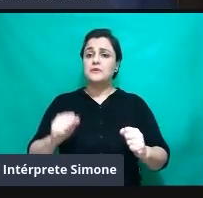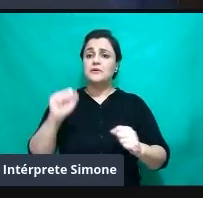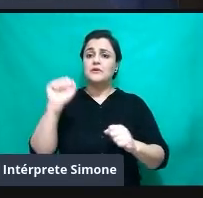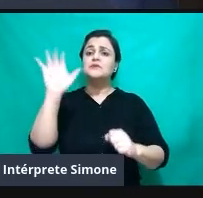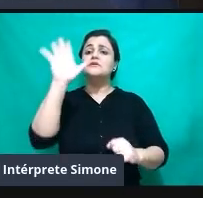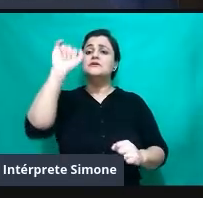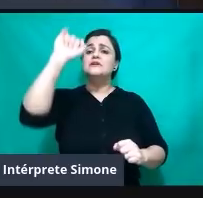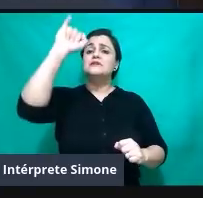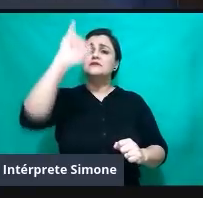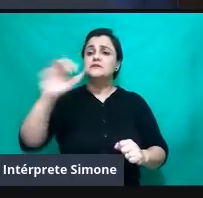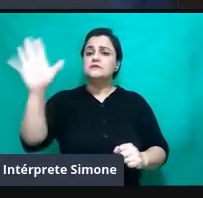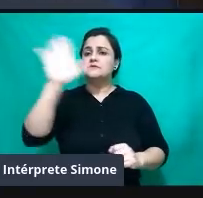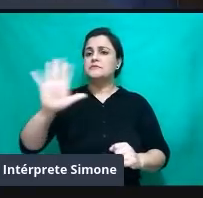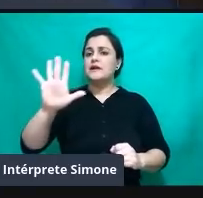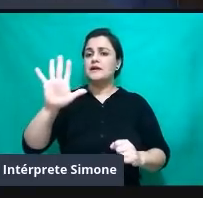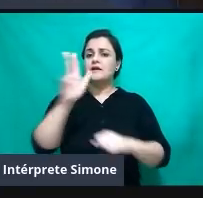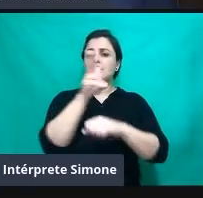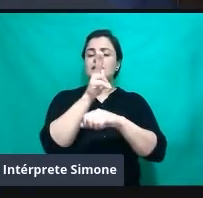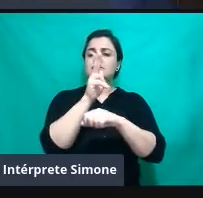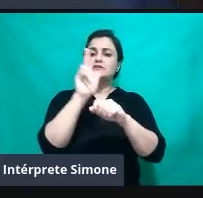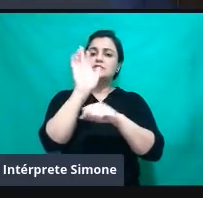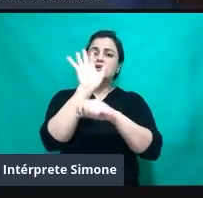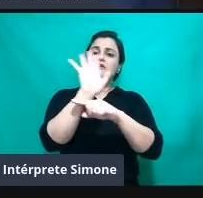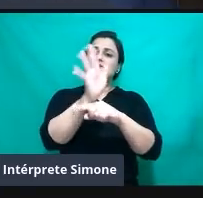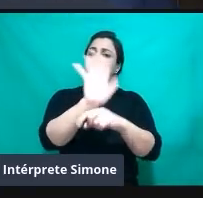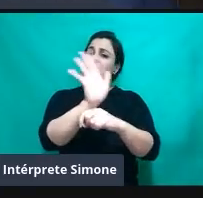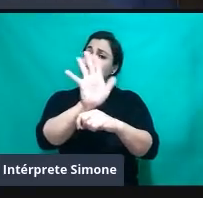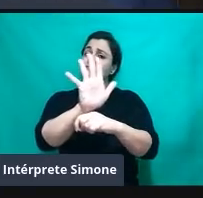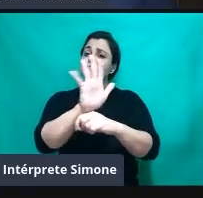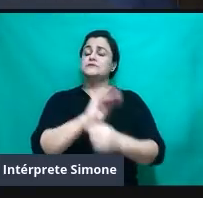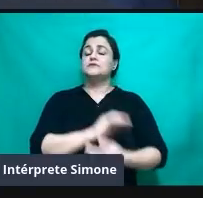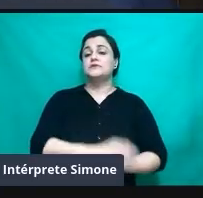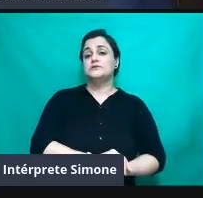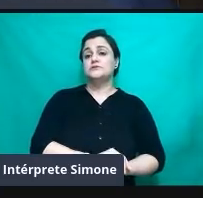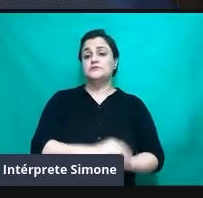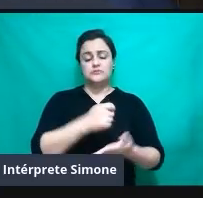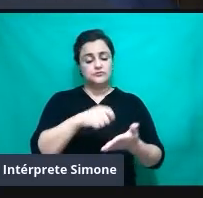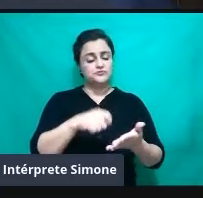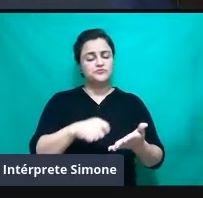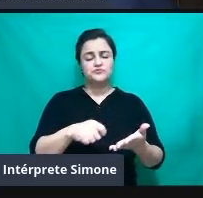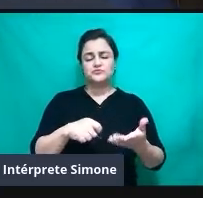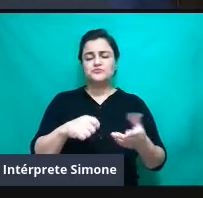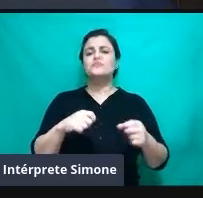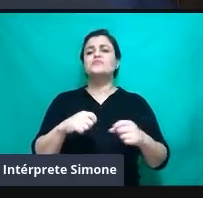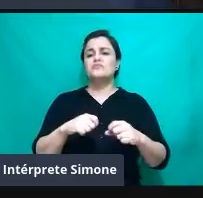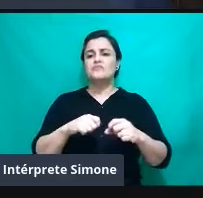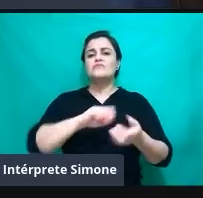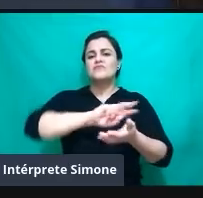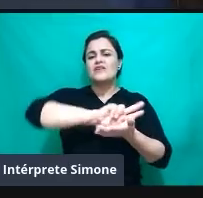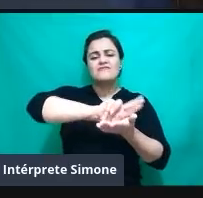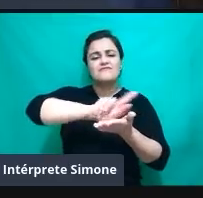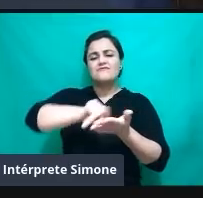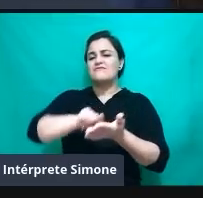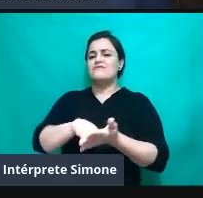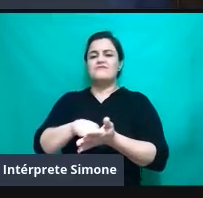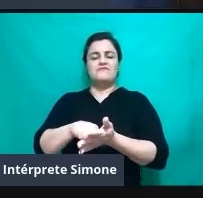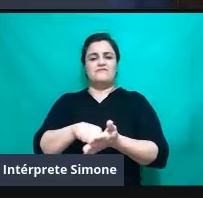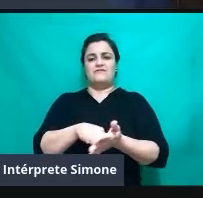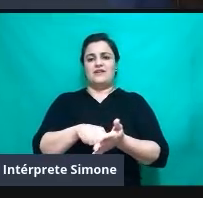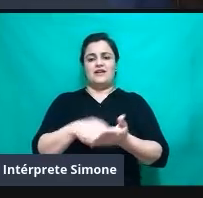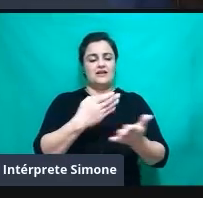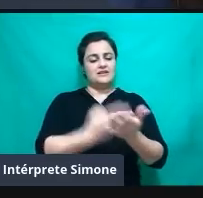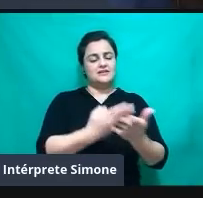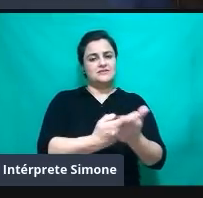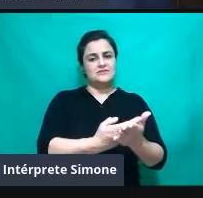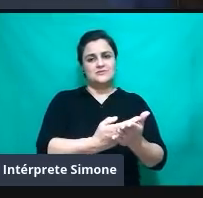vídeos, né? Manuscritos antigos. Então, eu tenho que diversificar essas fontes históricas. Também o